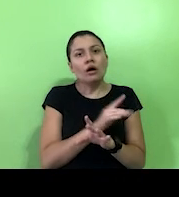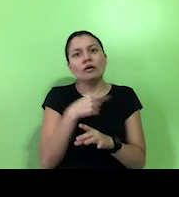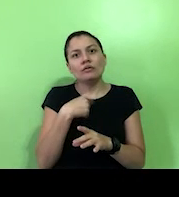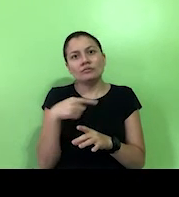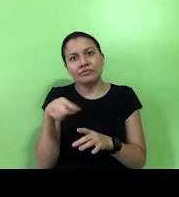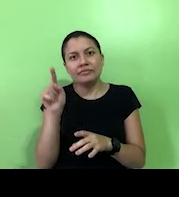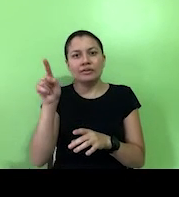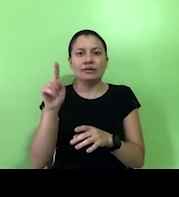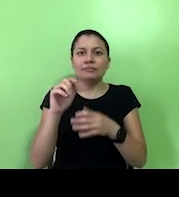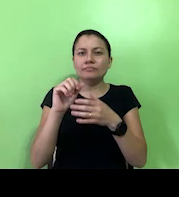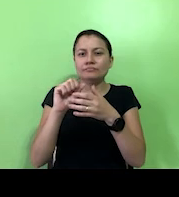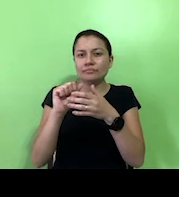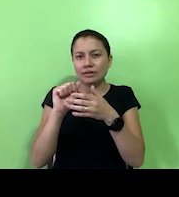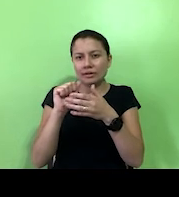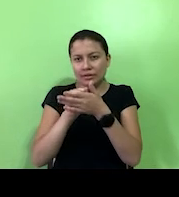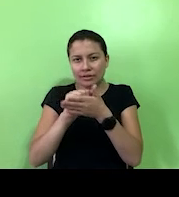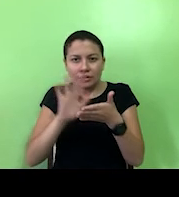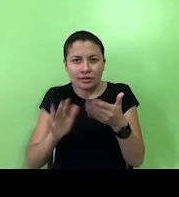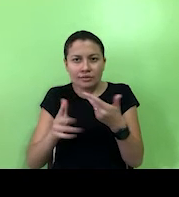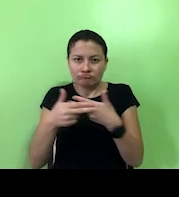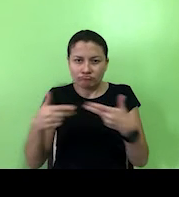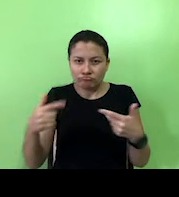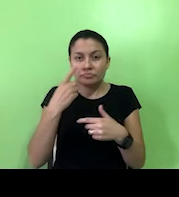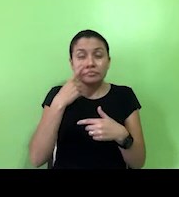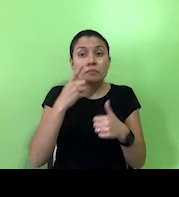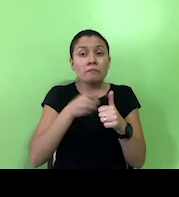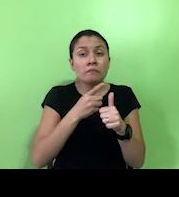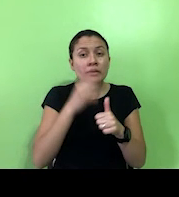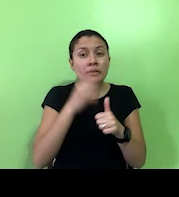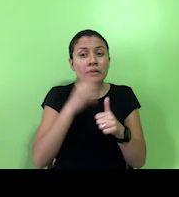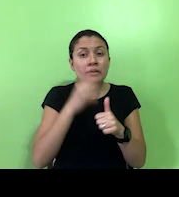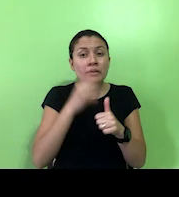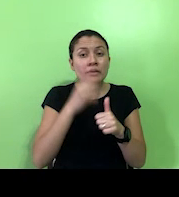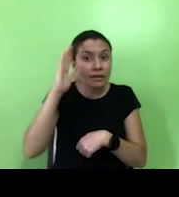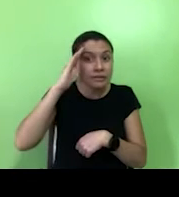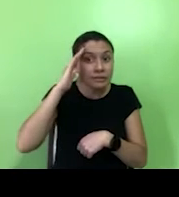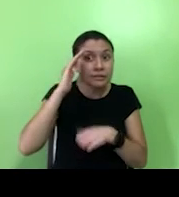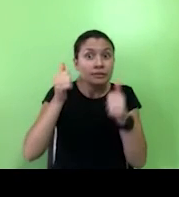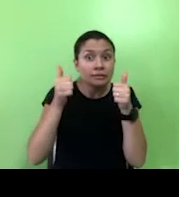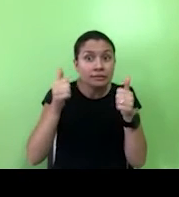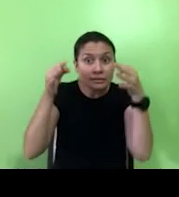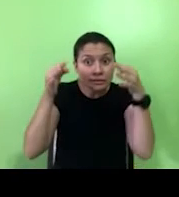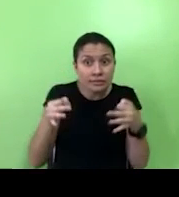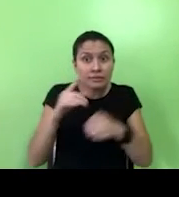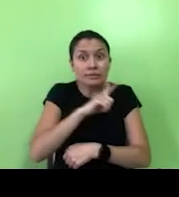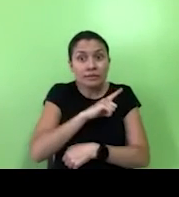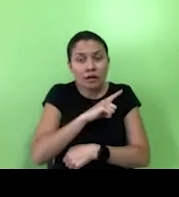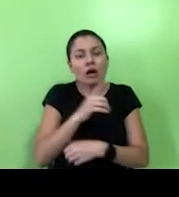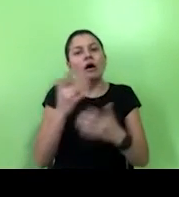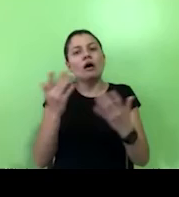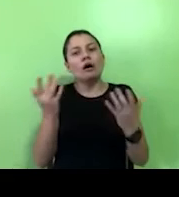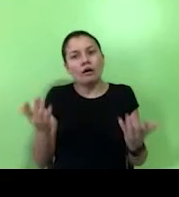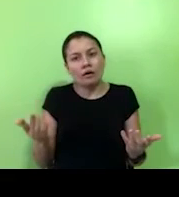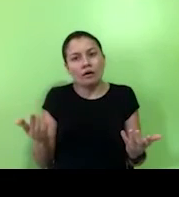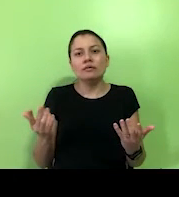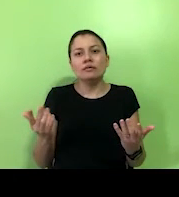a gente tinha esse feedback para saber se eles estão entendendo realmente aquilo que a gente está passando. E